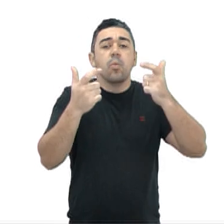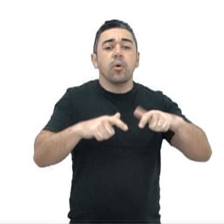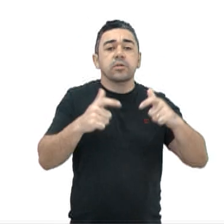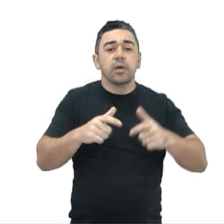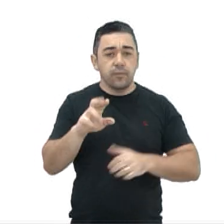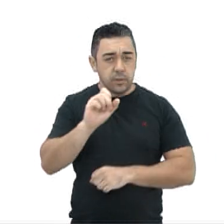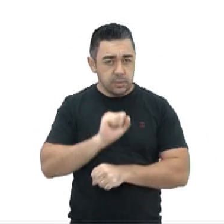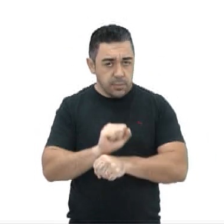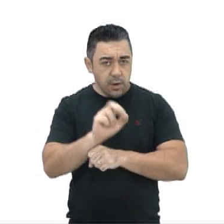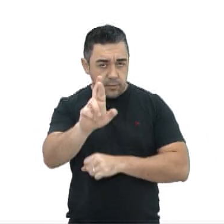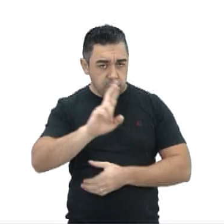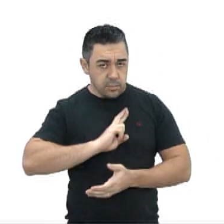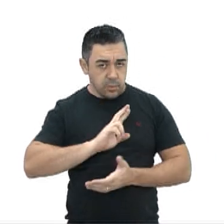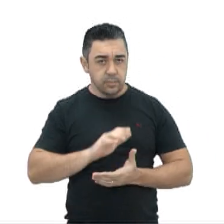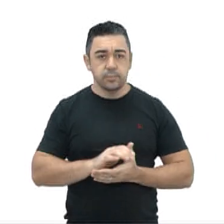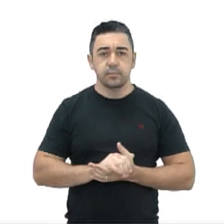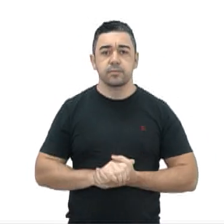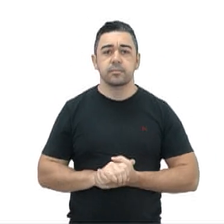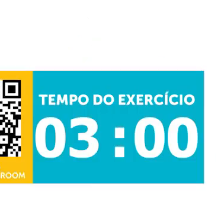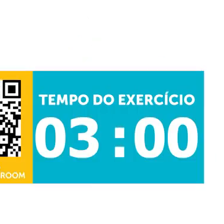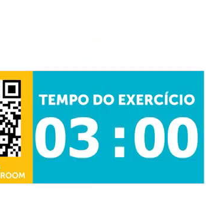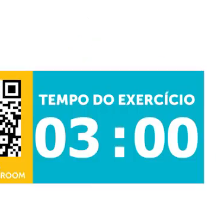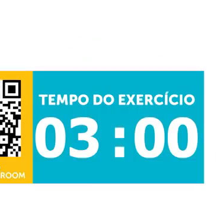vocês responderem.